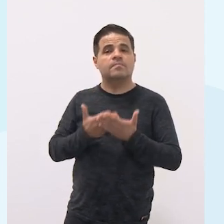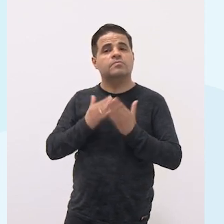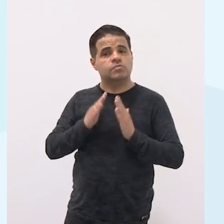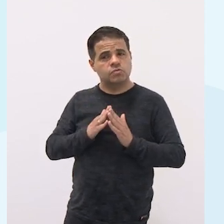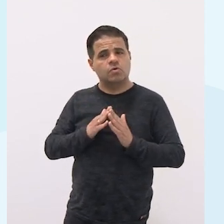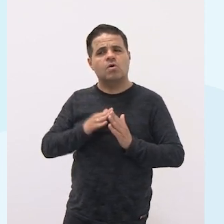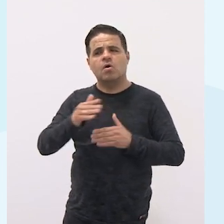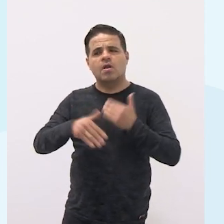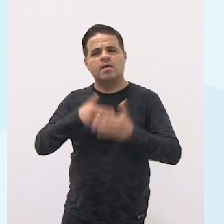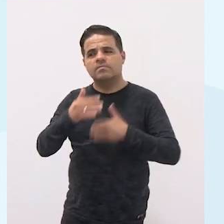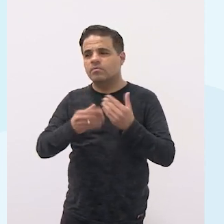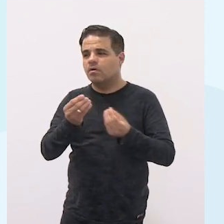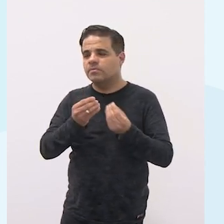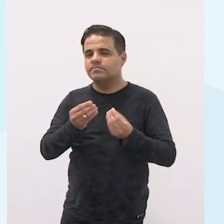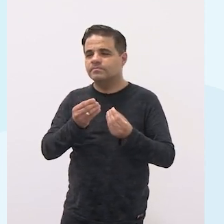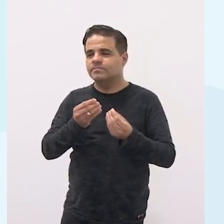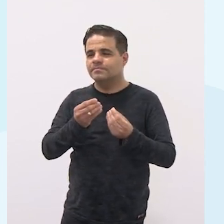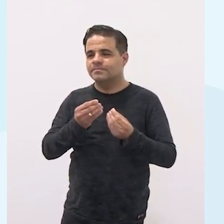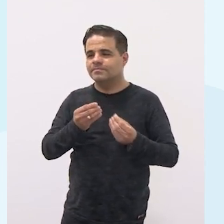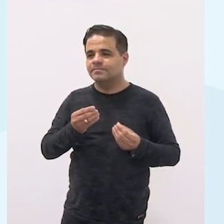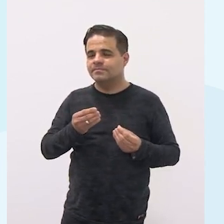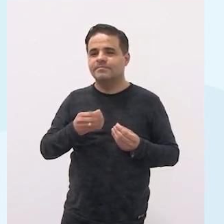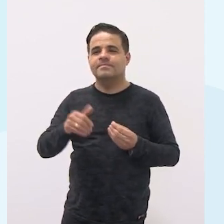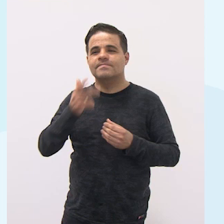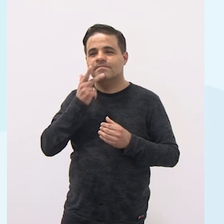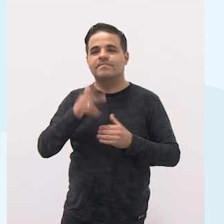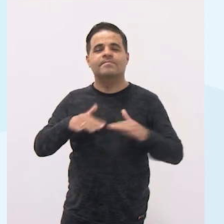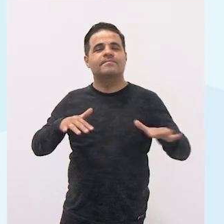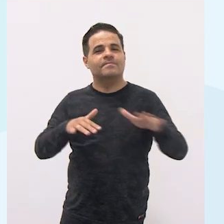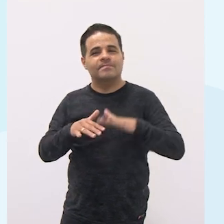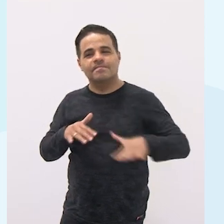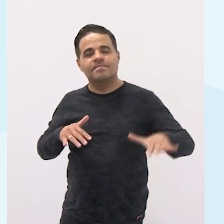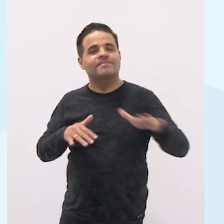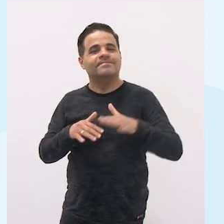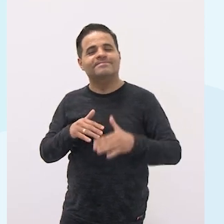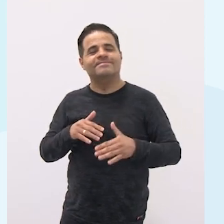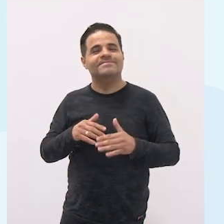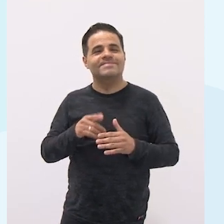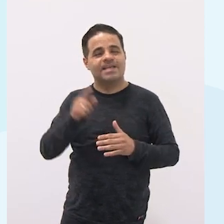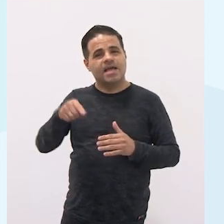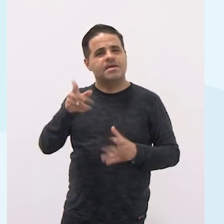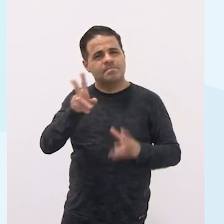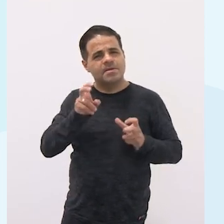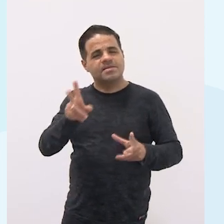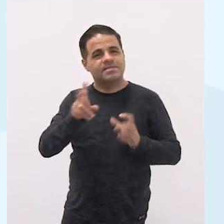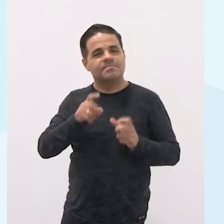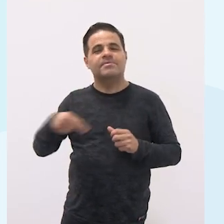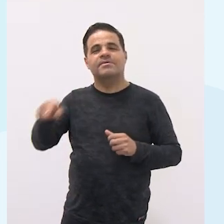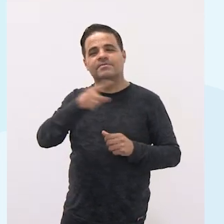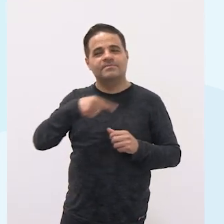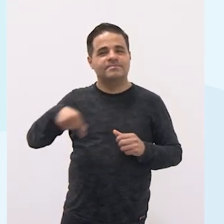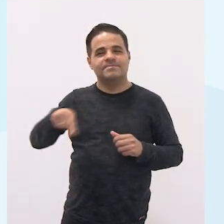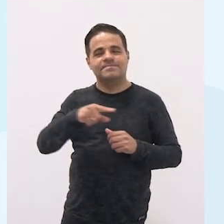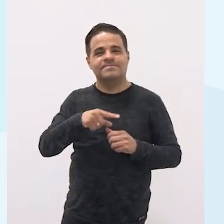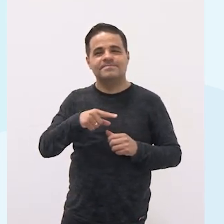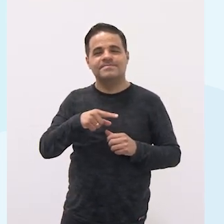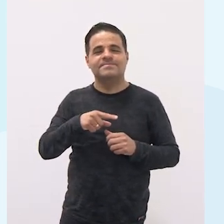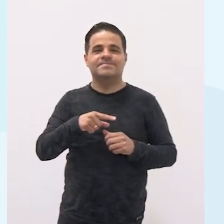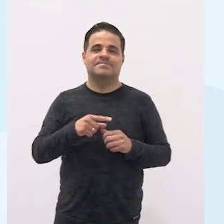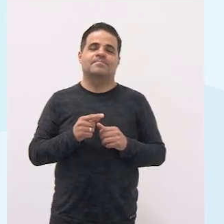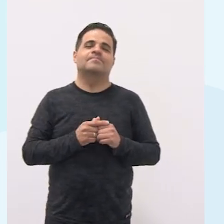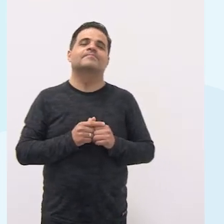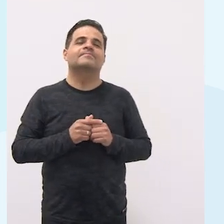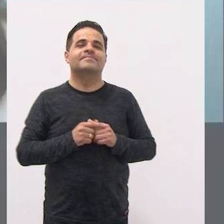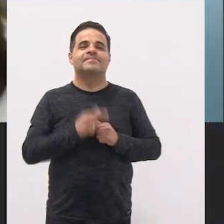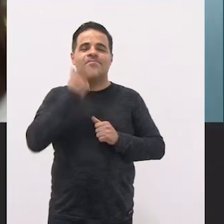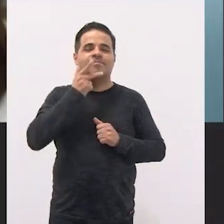para dentista e para educação médica. Então, a gente percebeu que essa demanda